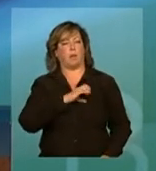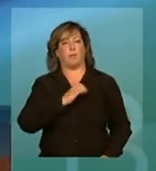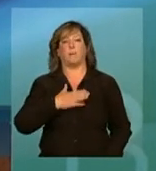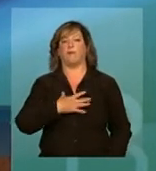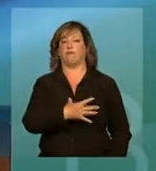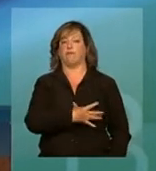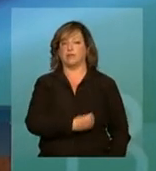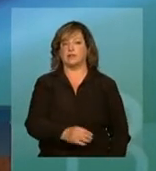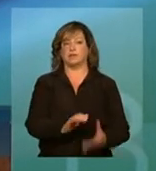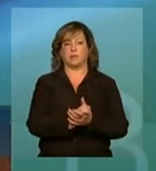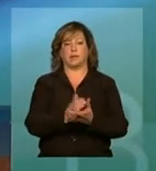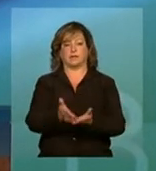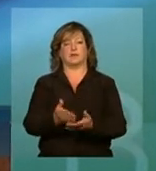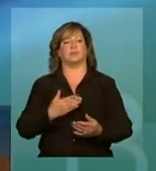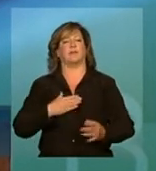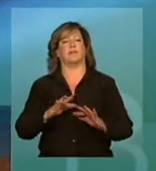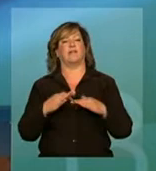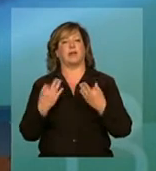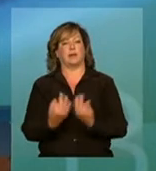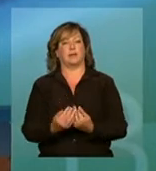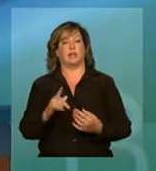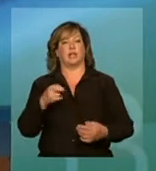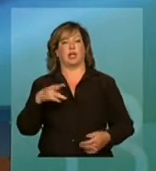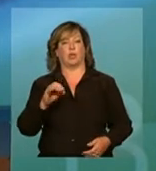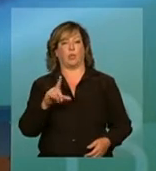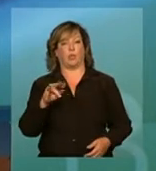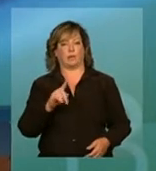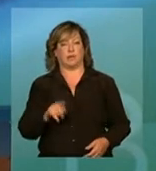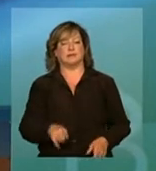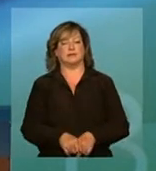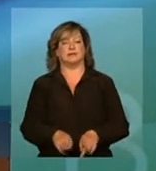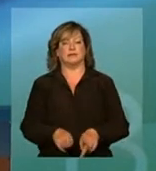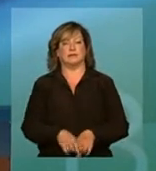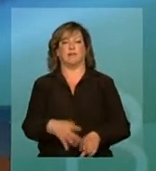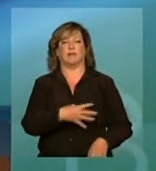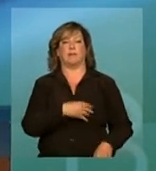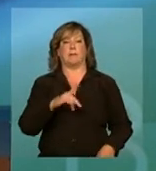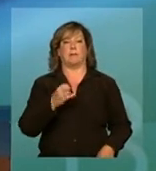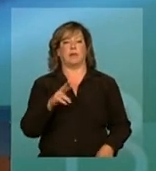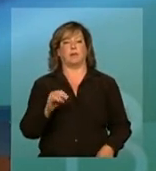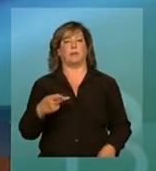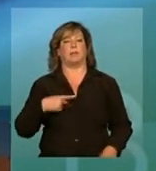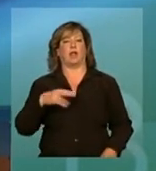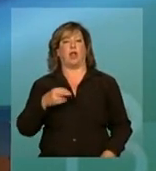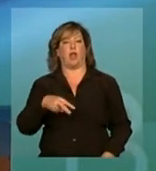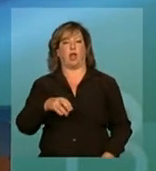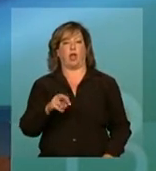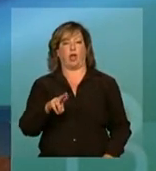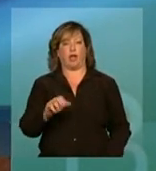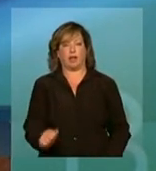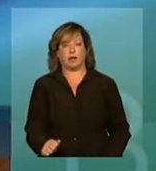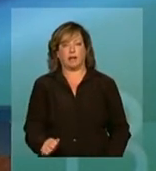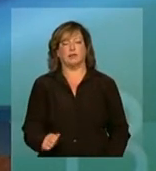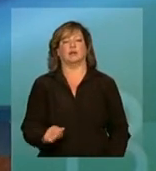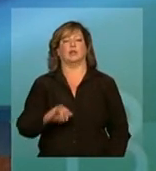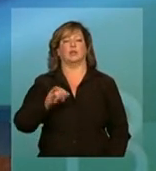filhos, Mariana e meu genro Luiz, meu filho Pedro e minha nora